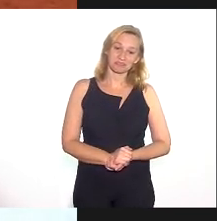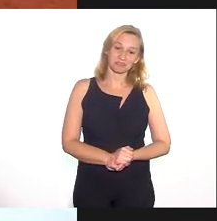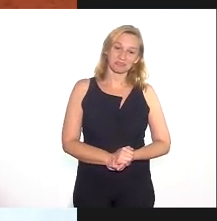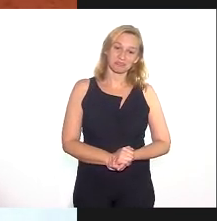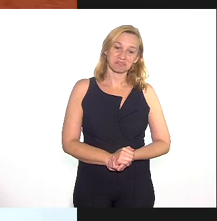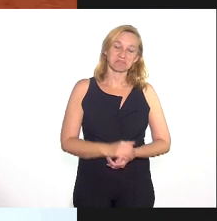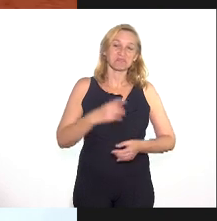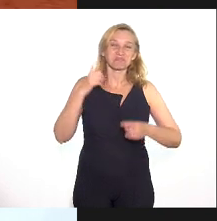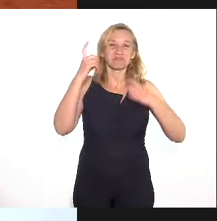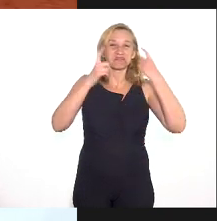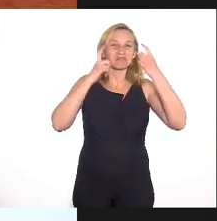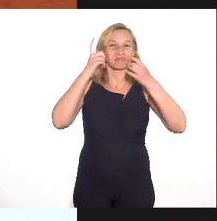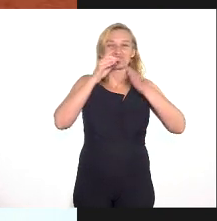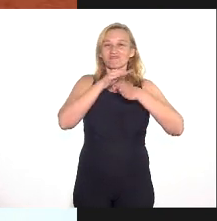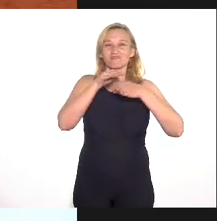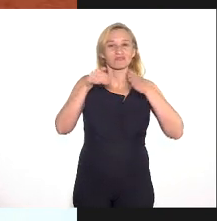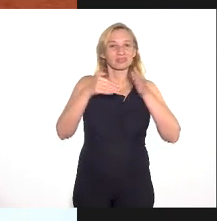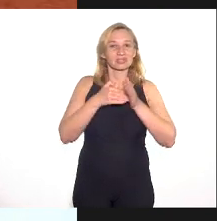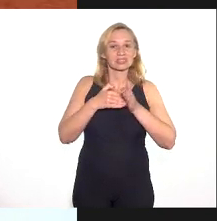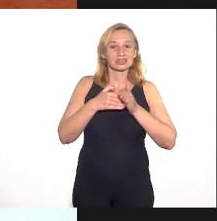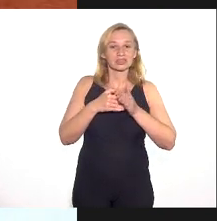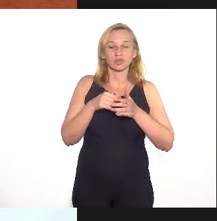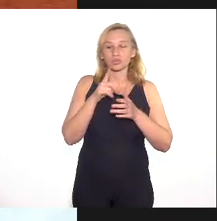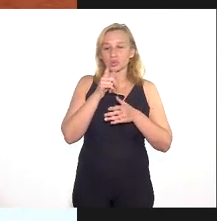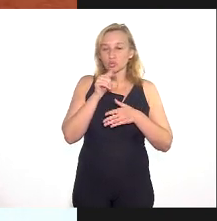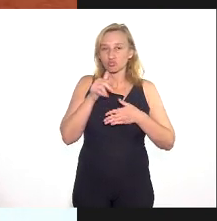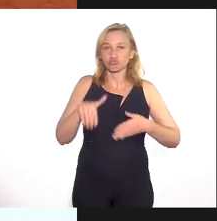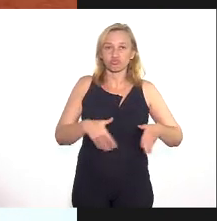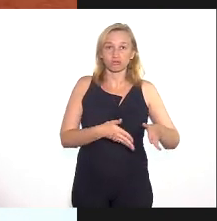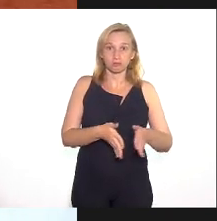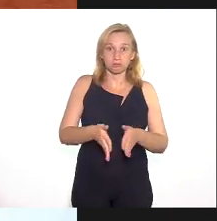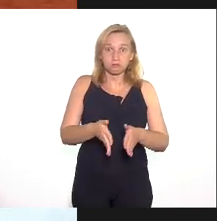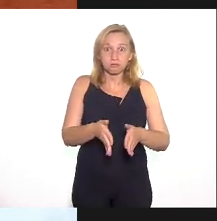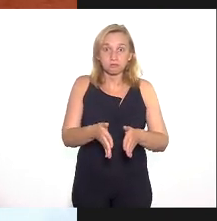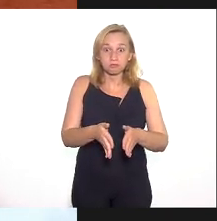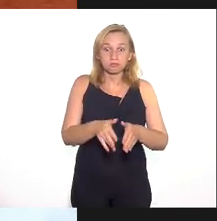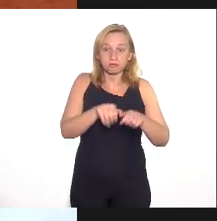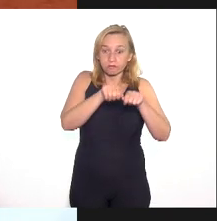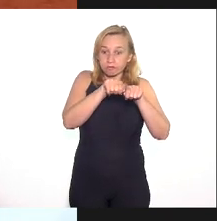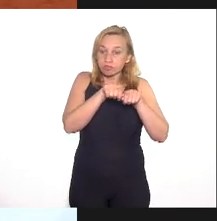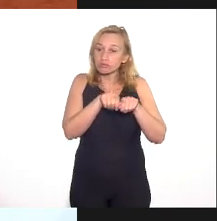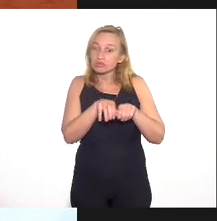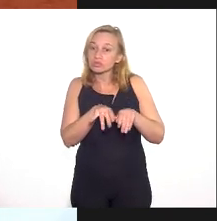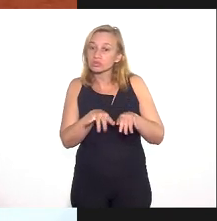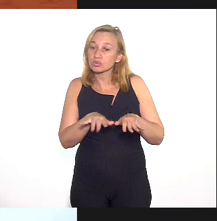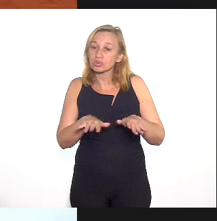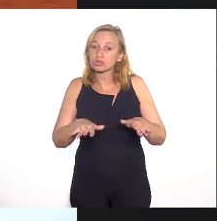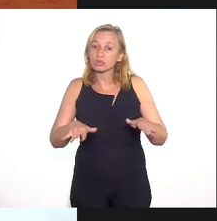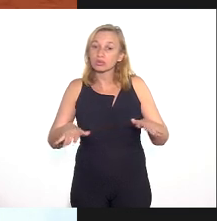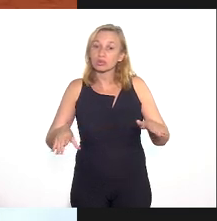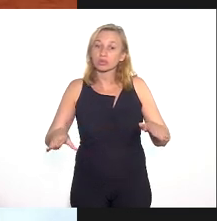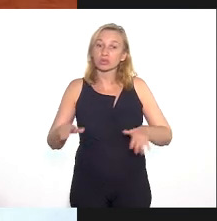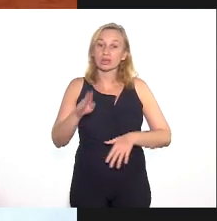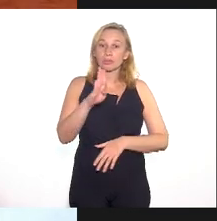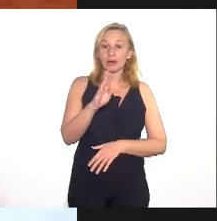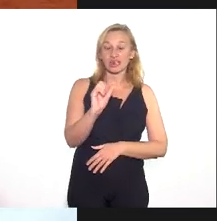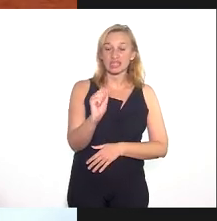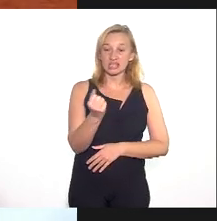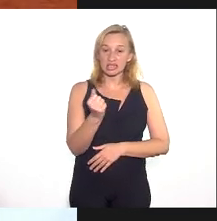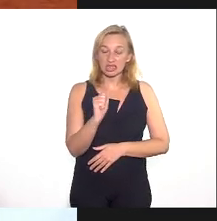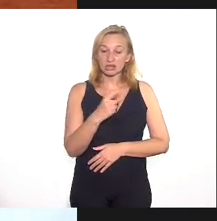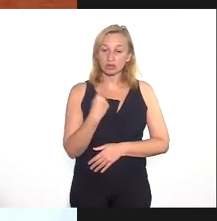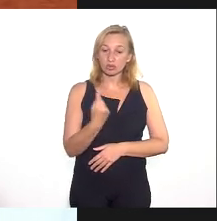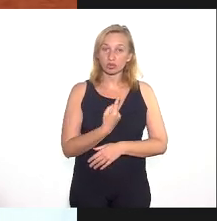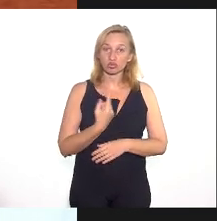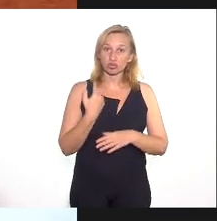Toda a preocupação com esses rios que vêm aqui desaguar no, na bacia aqui do, do nosso